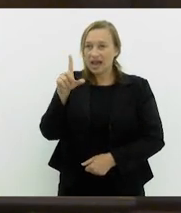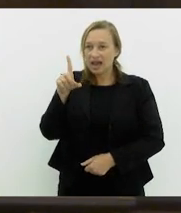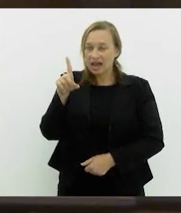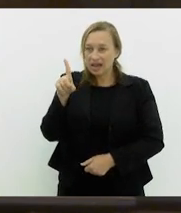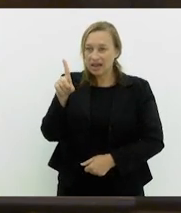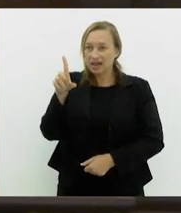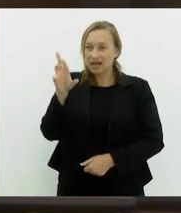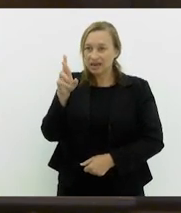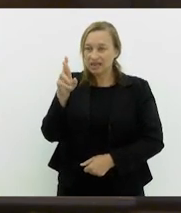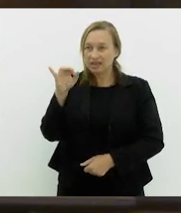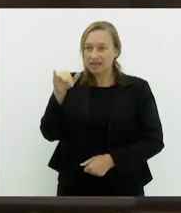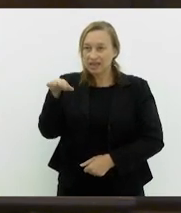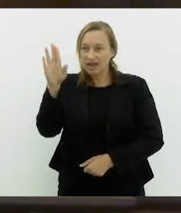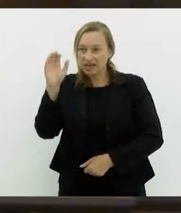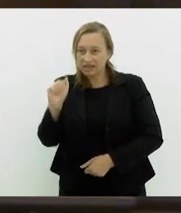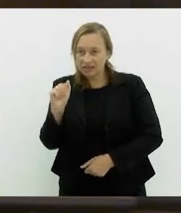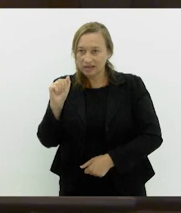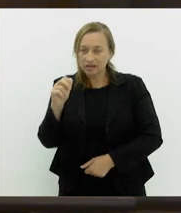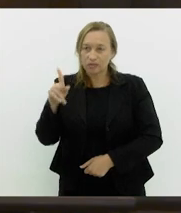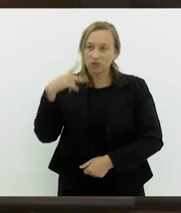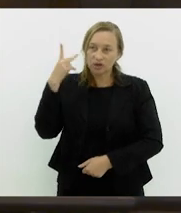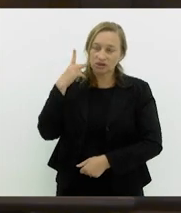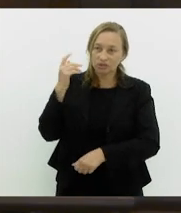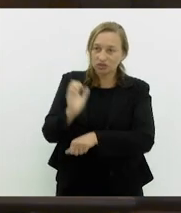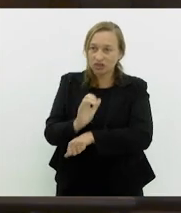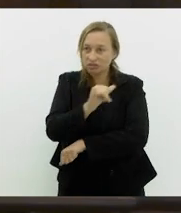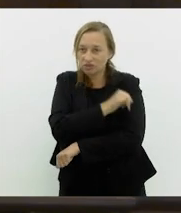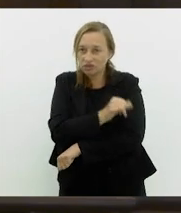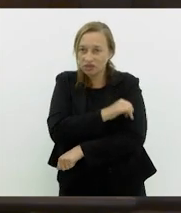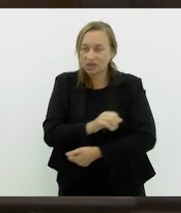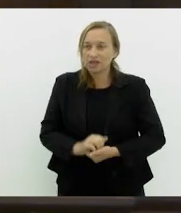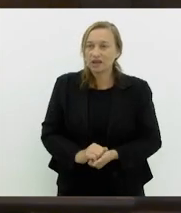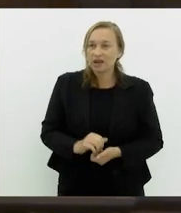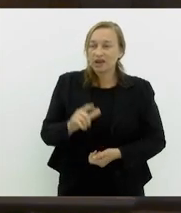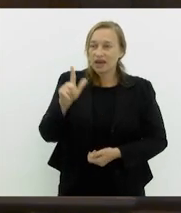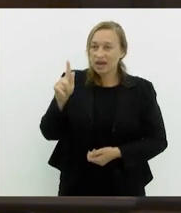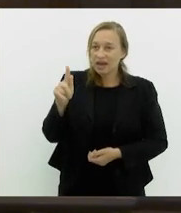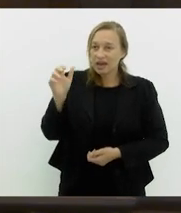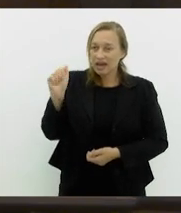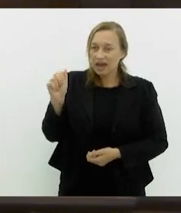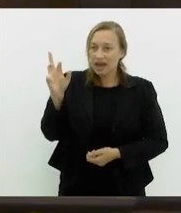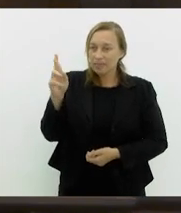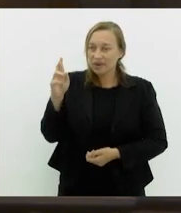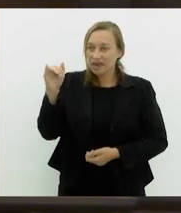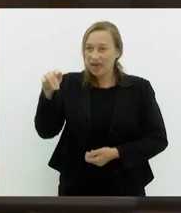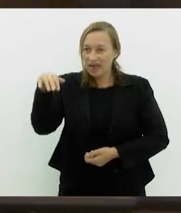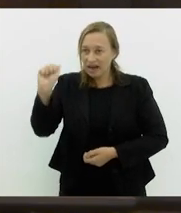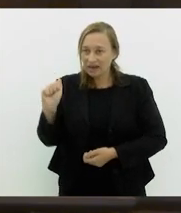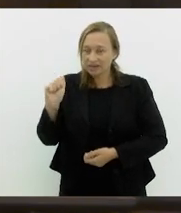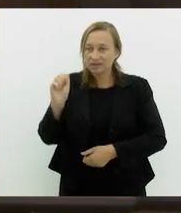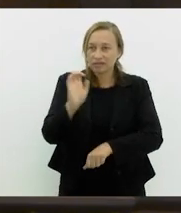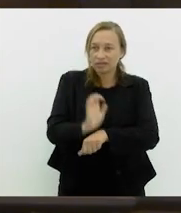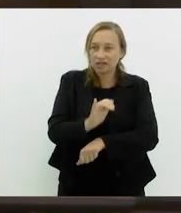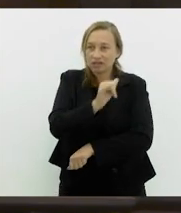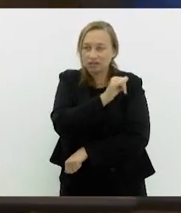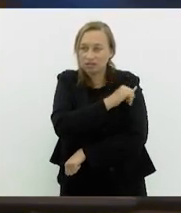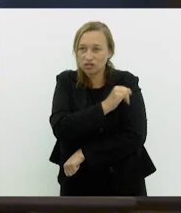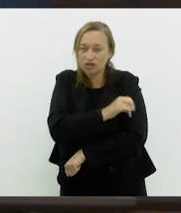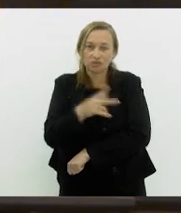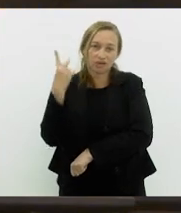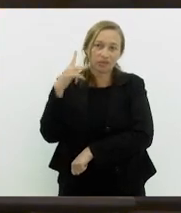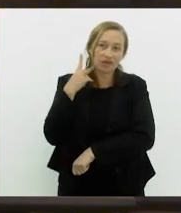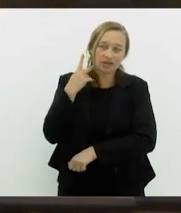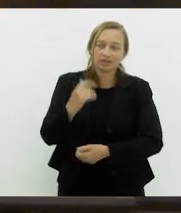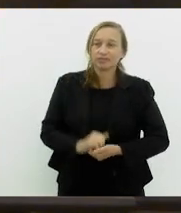do Estado do Rio de Janeiro. A senhora Gabriela Leonardos, procuradora do Estado do Rio de Janeiro.